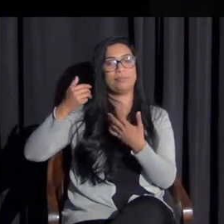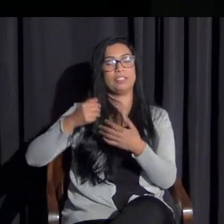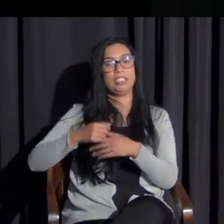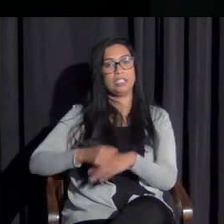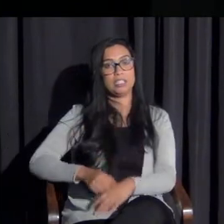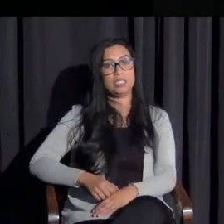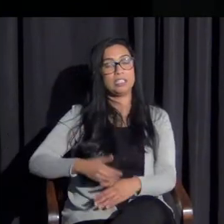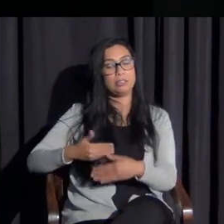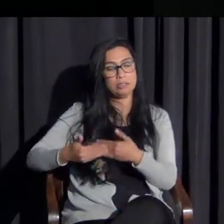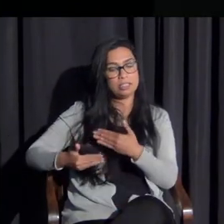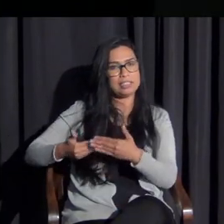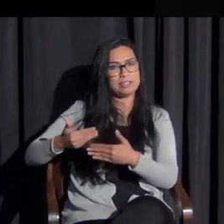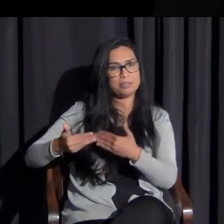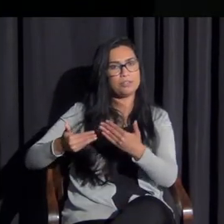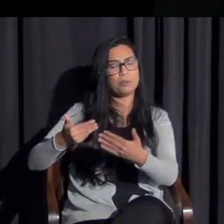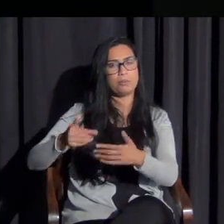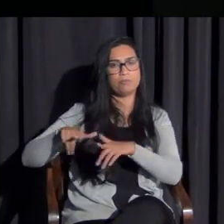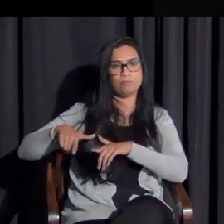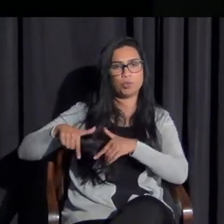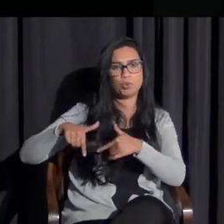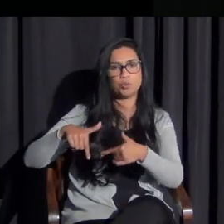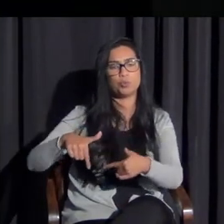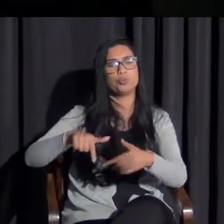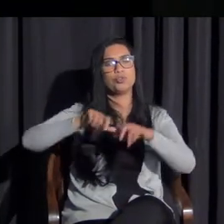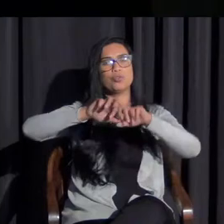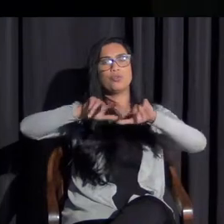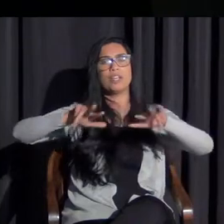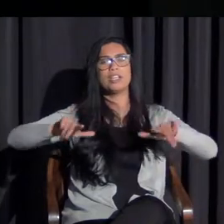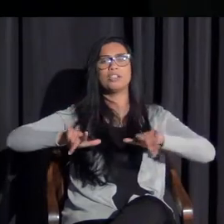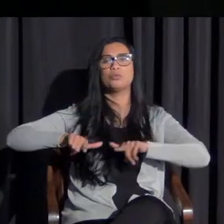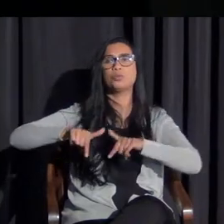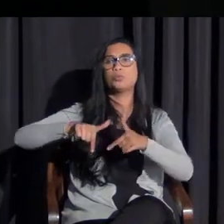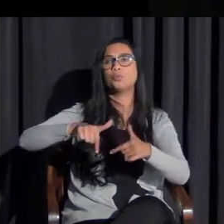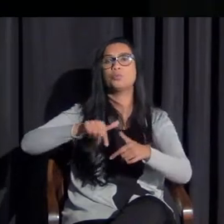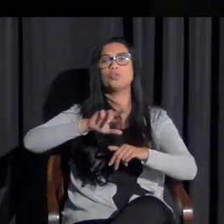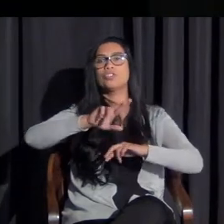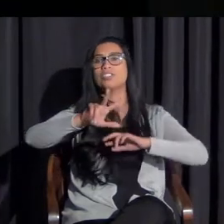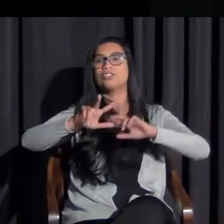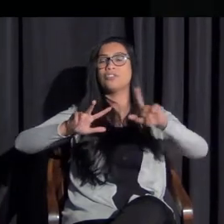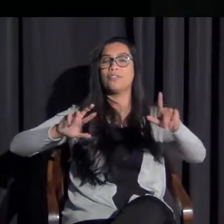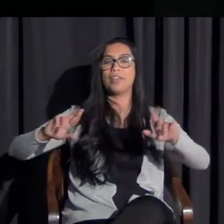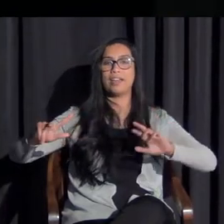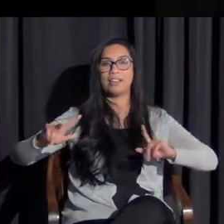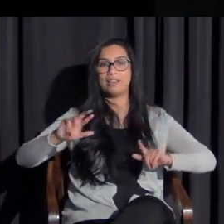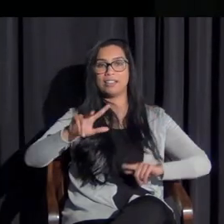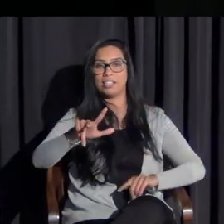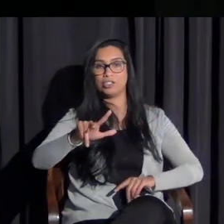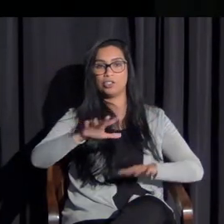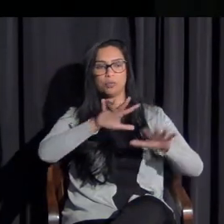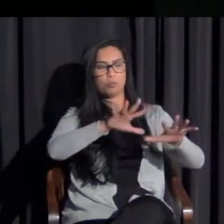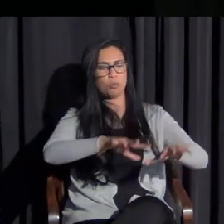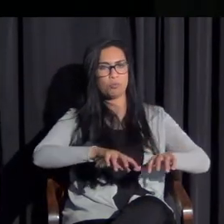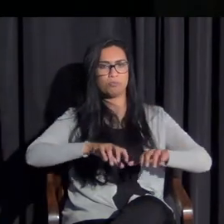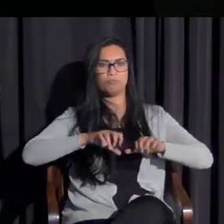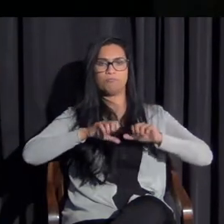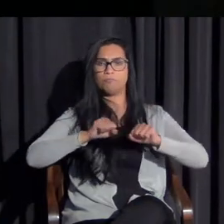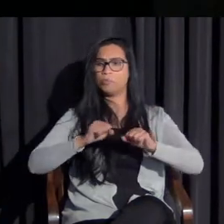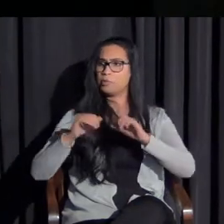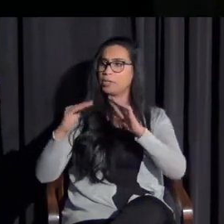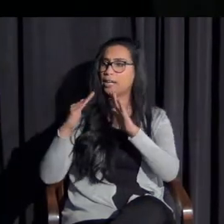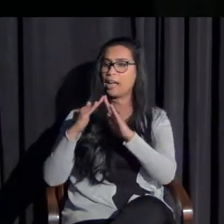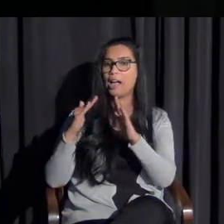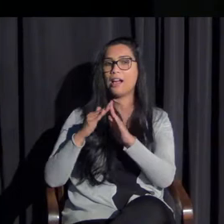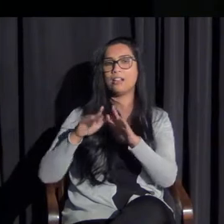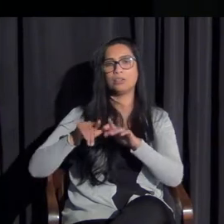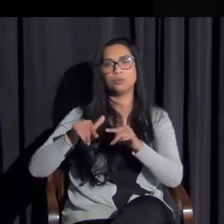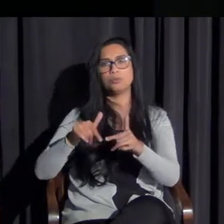luta também, nas suas diferentes formas, né, de lutar. Né, por terra, por teto e terra, não deixa